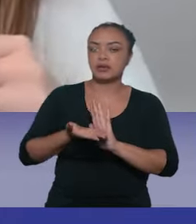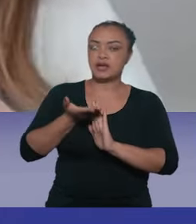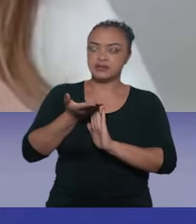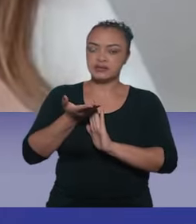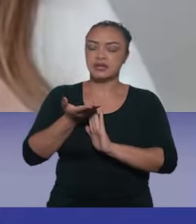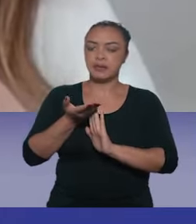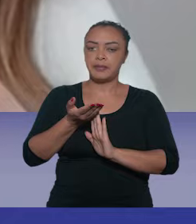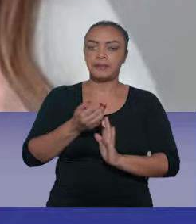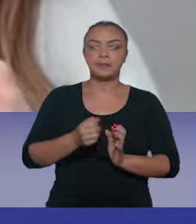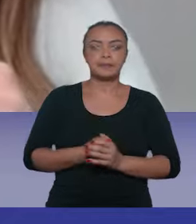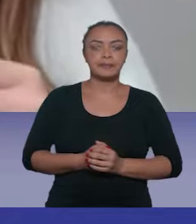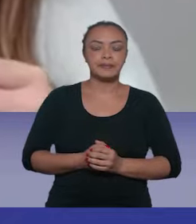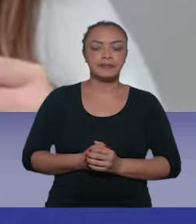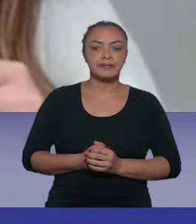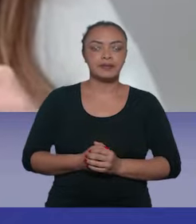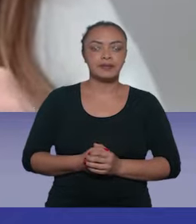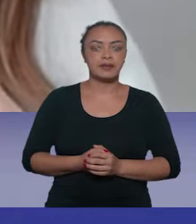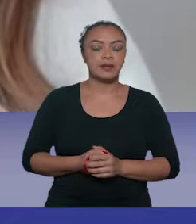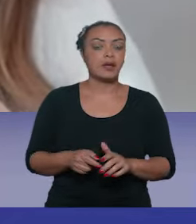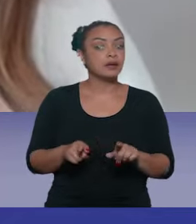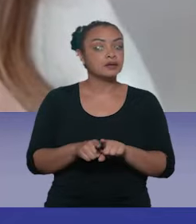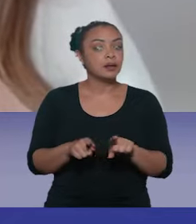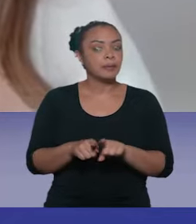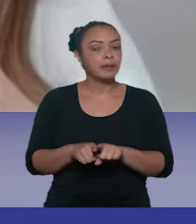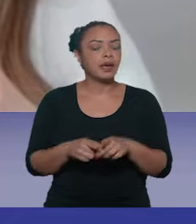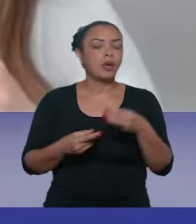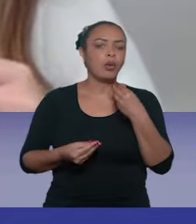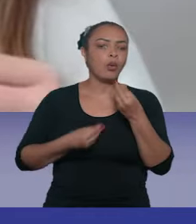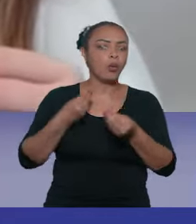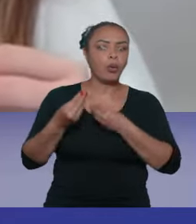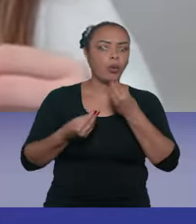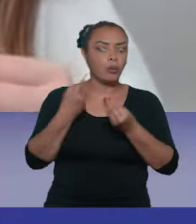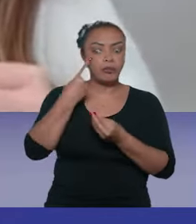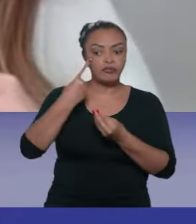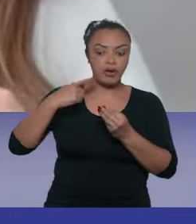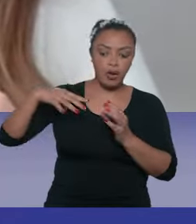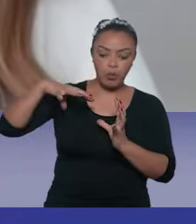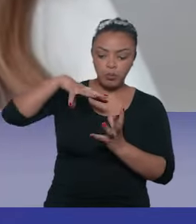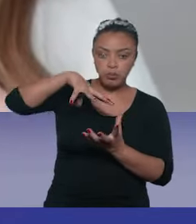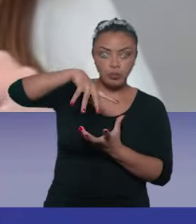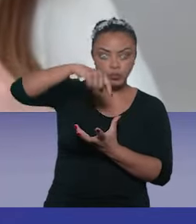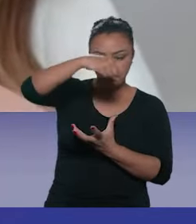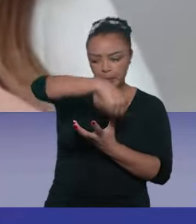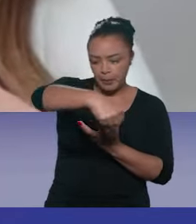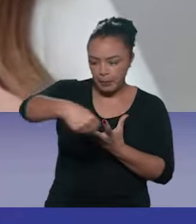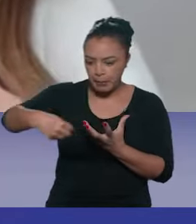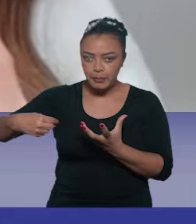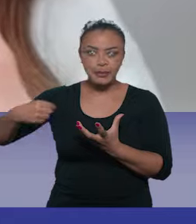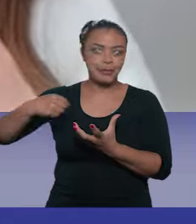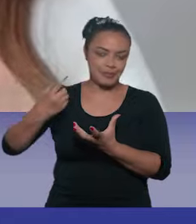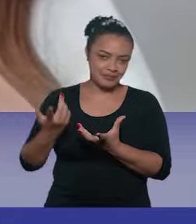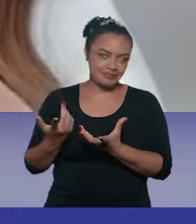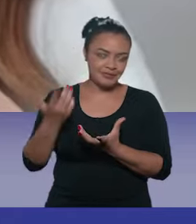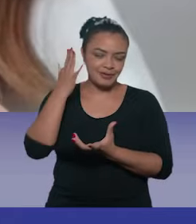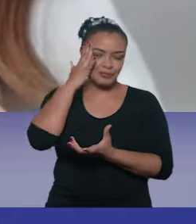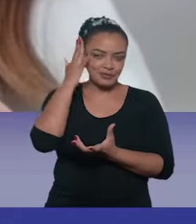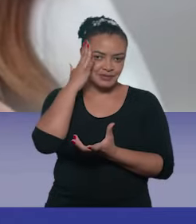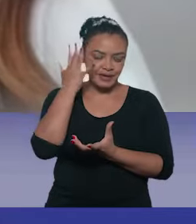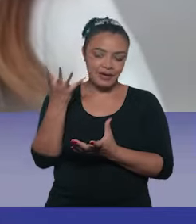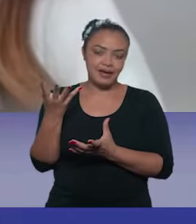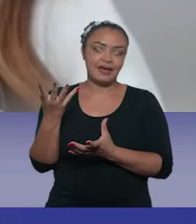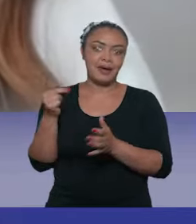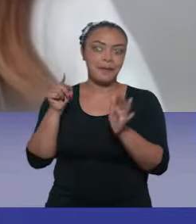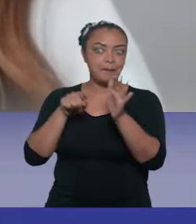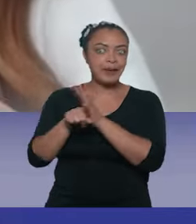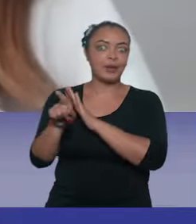meta deles. E como é que está também olhando para o resto do mundo, né? Eu sei que é uma pergunta, são várias